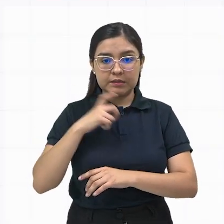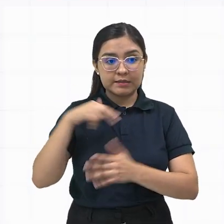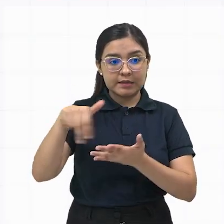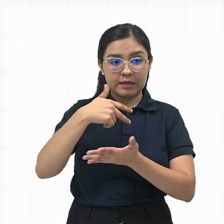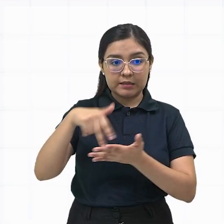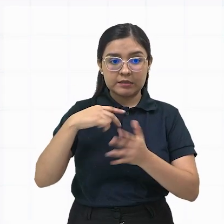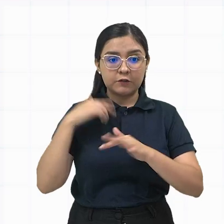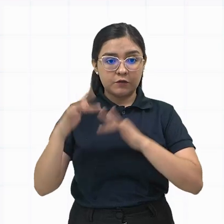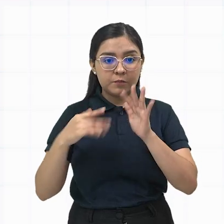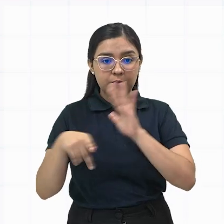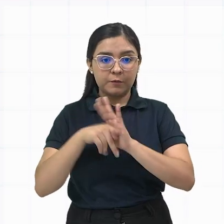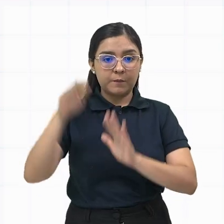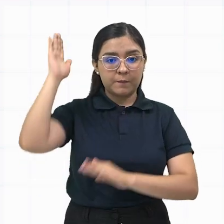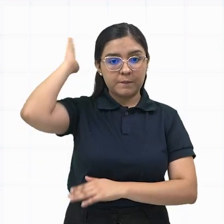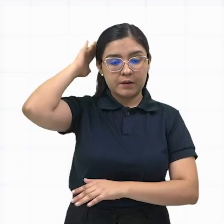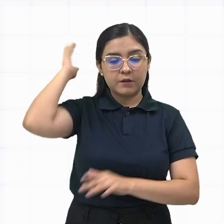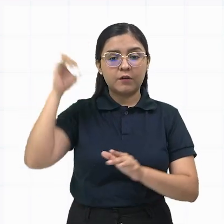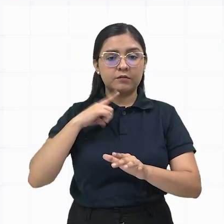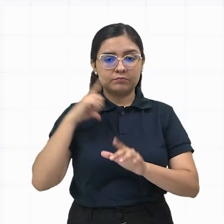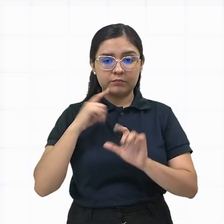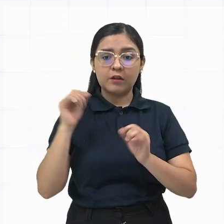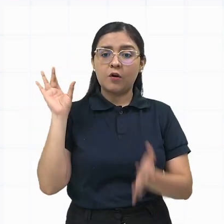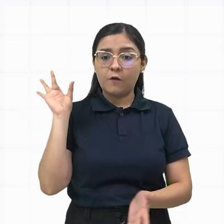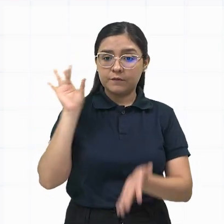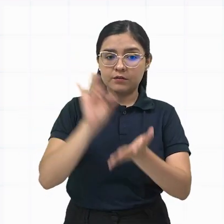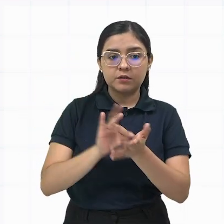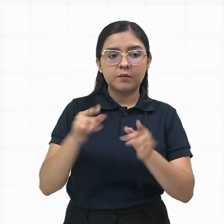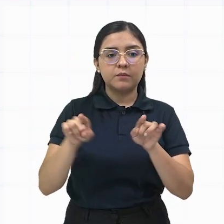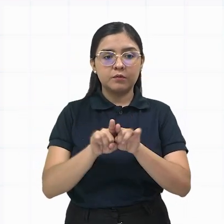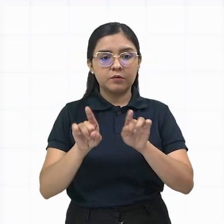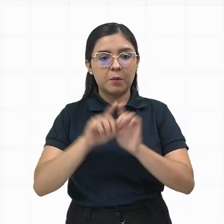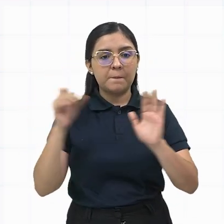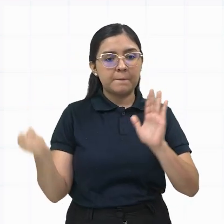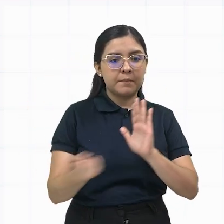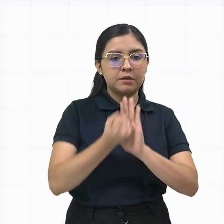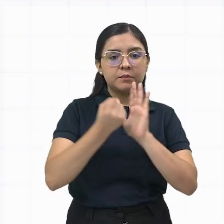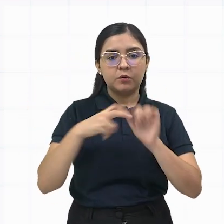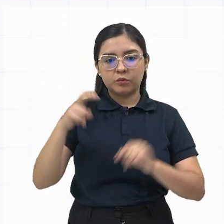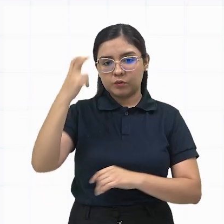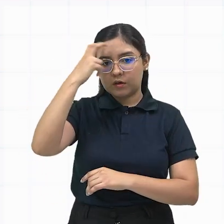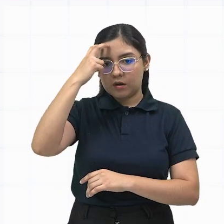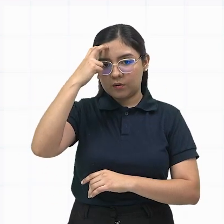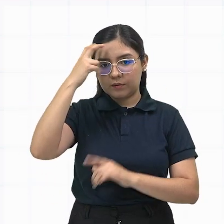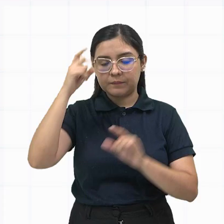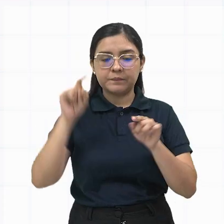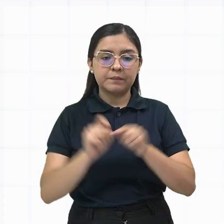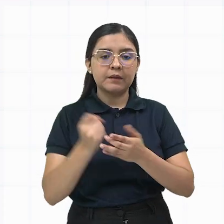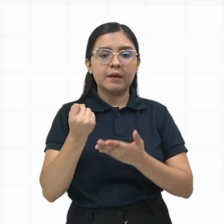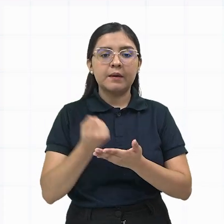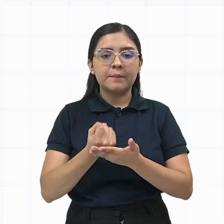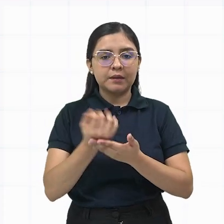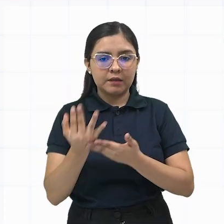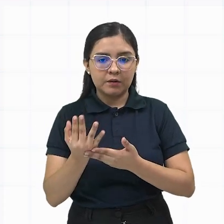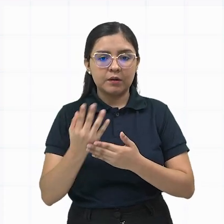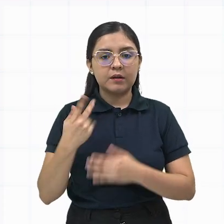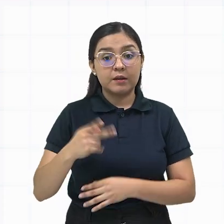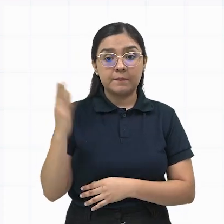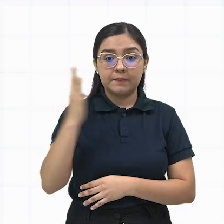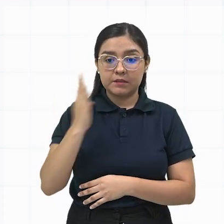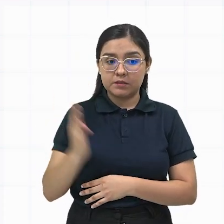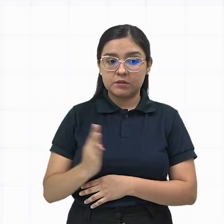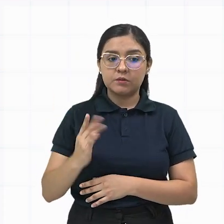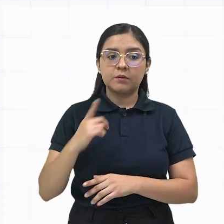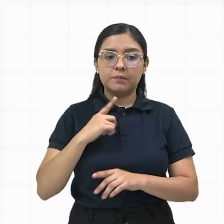folclórica paraense recebeu oficialmente a titulação de Patrimônio Cultural Imaterial do